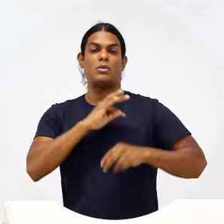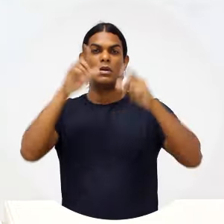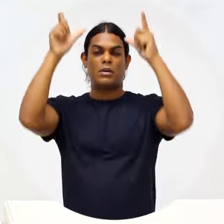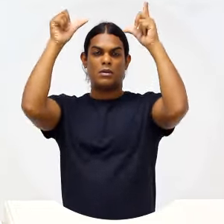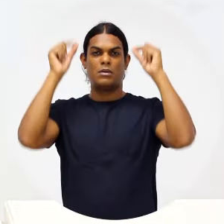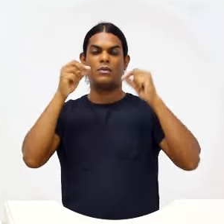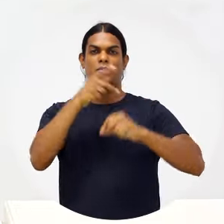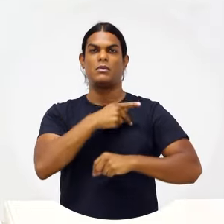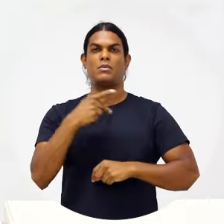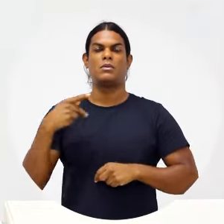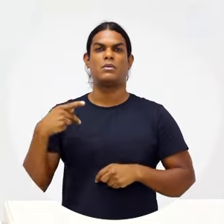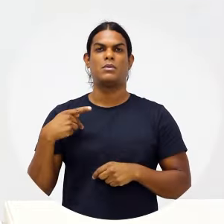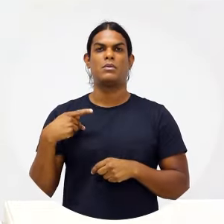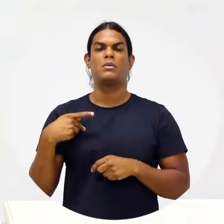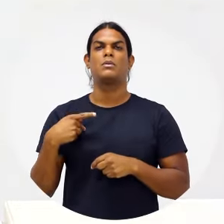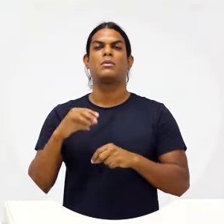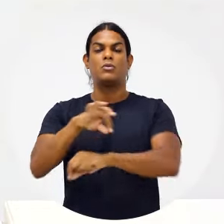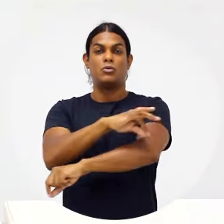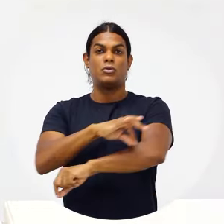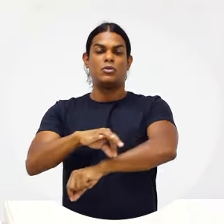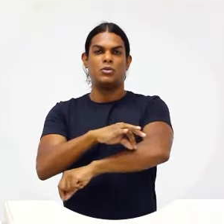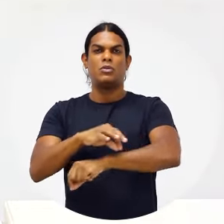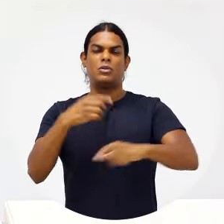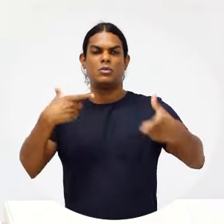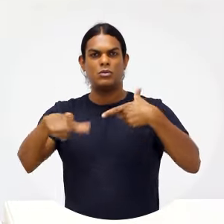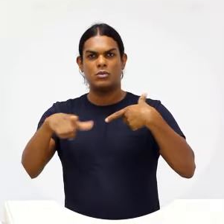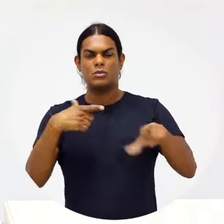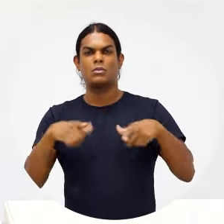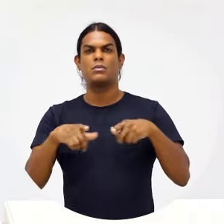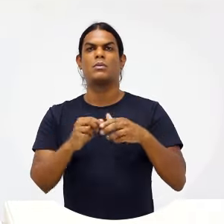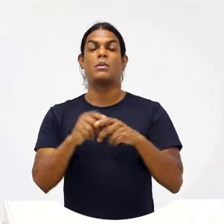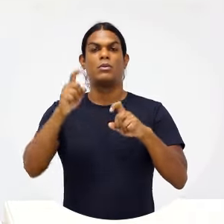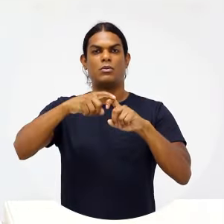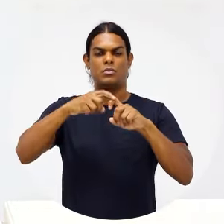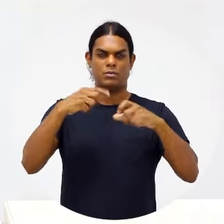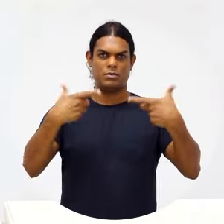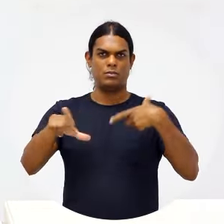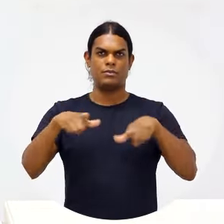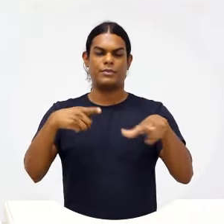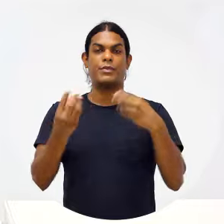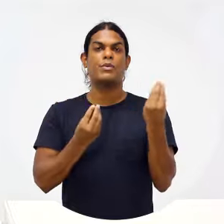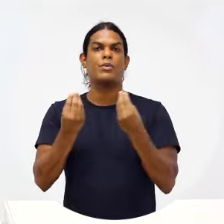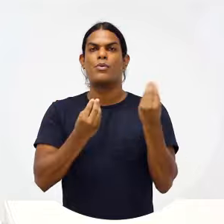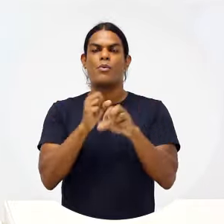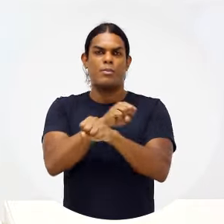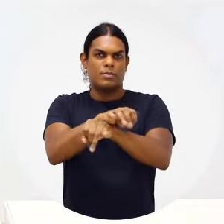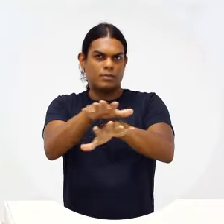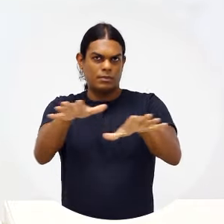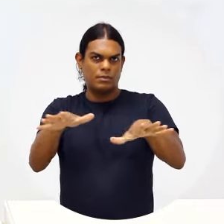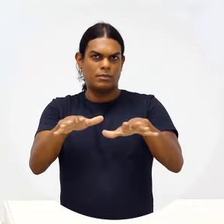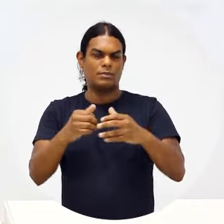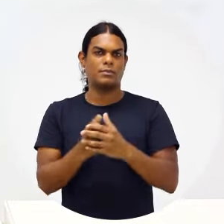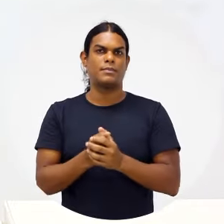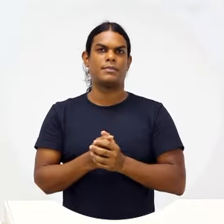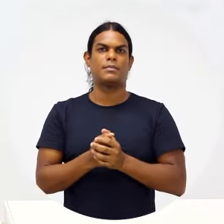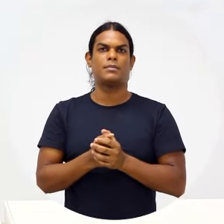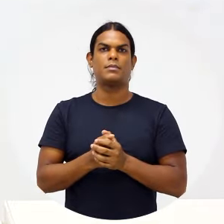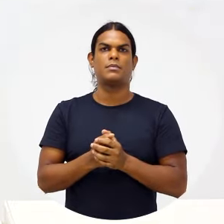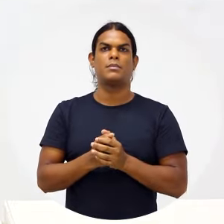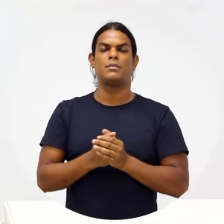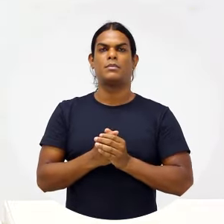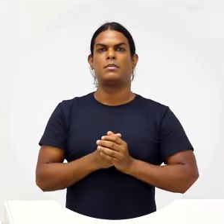em segurança do trabalho e o médico do trabalho. Mas como seria essa distribuição? Ela vai